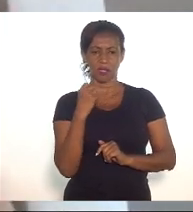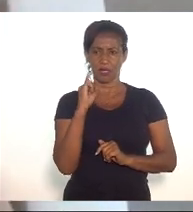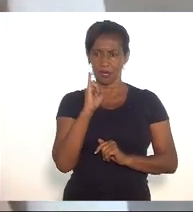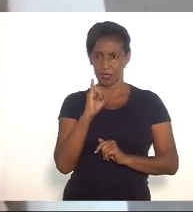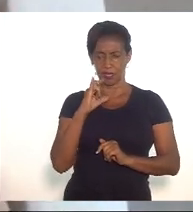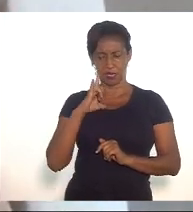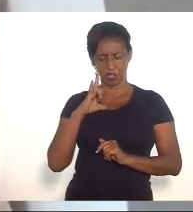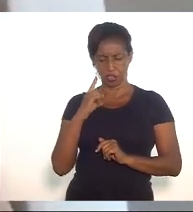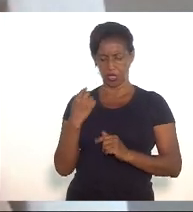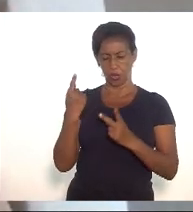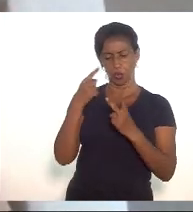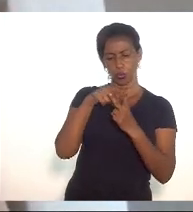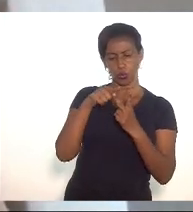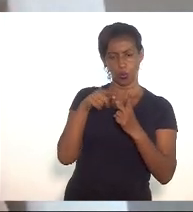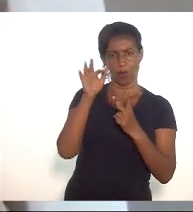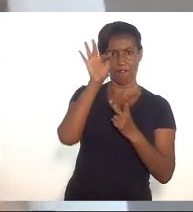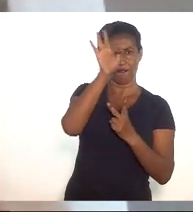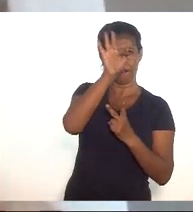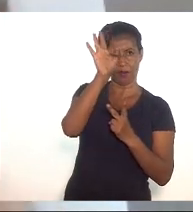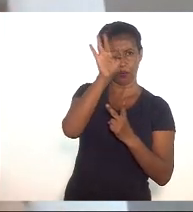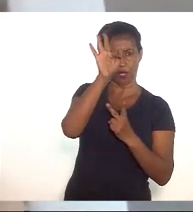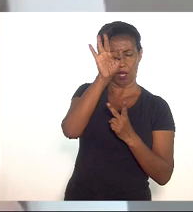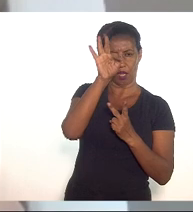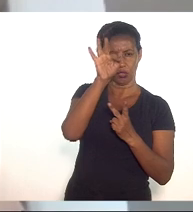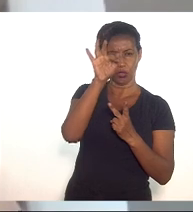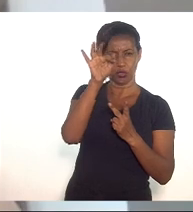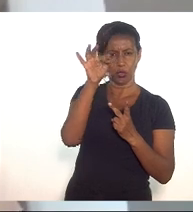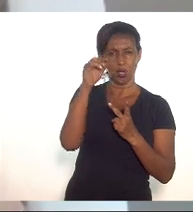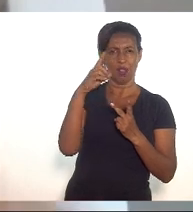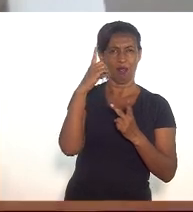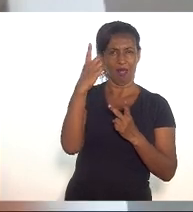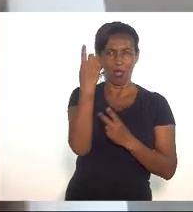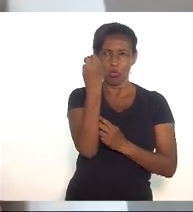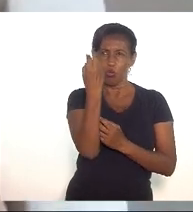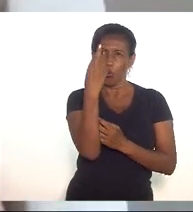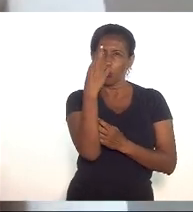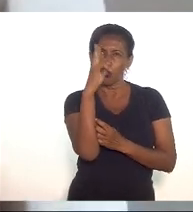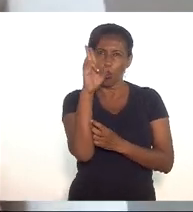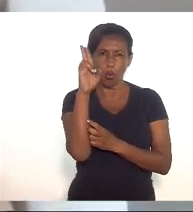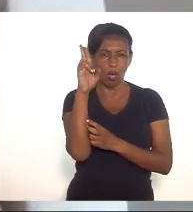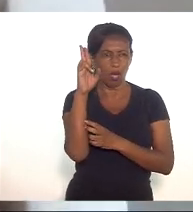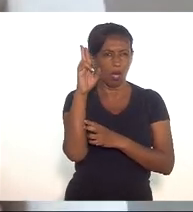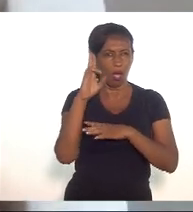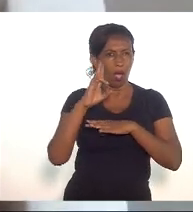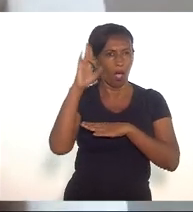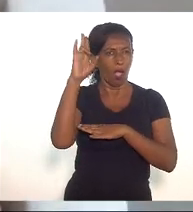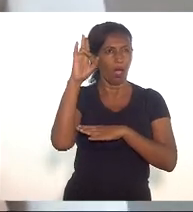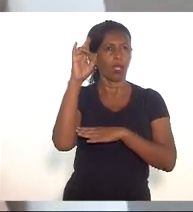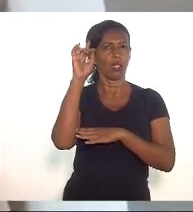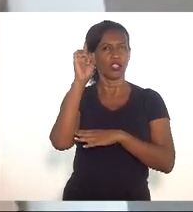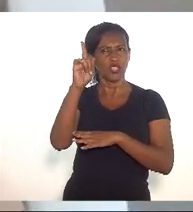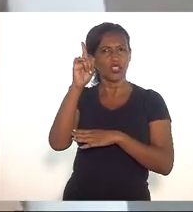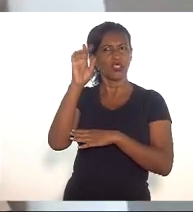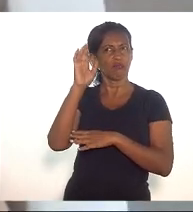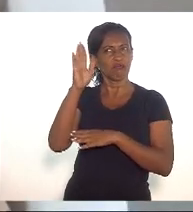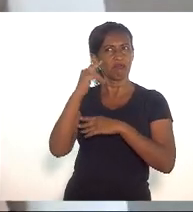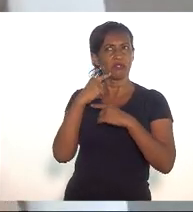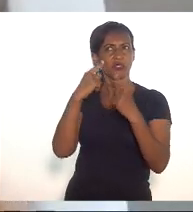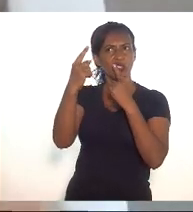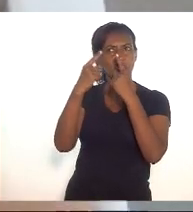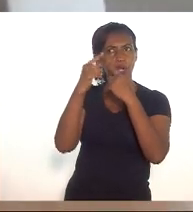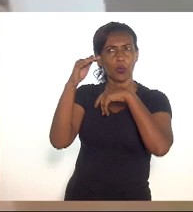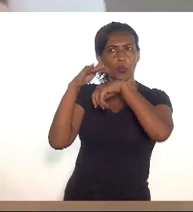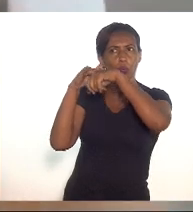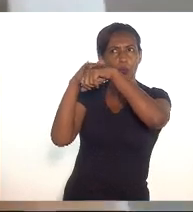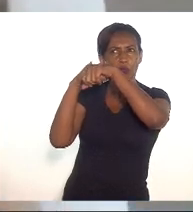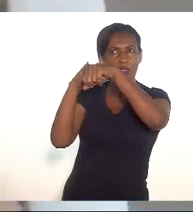duas universidades nossas com doutores, a gente tem que dialogar com quem está estudando e está criando o